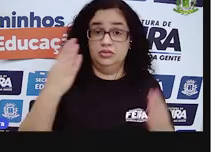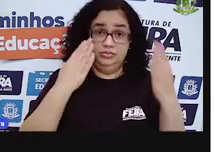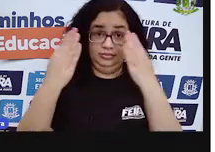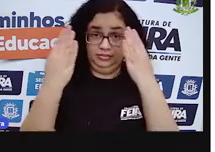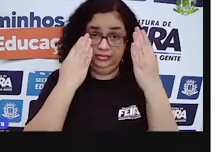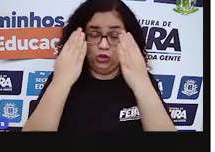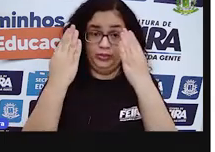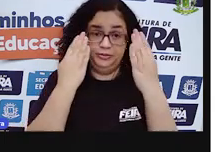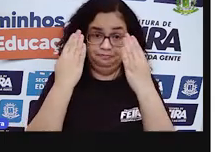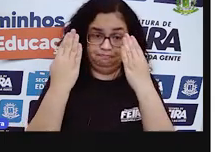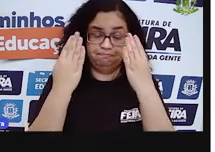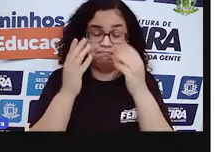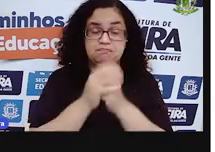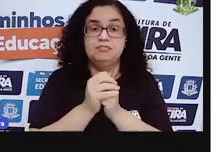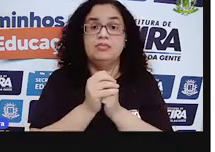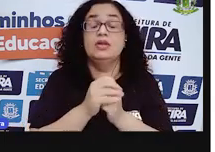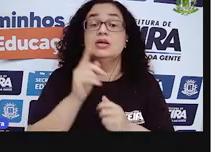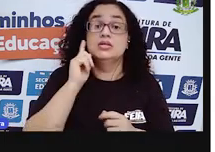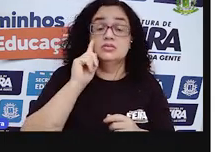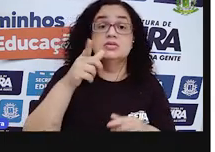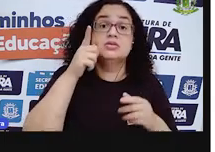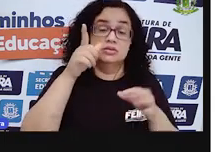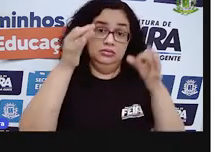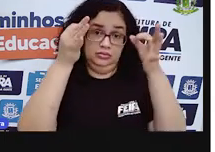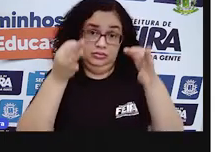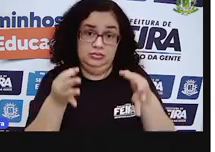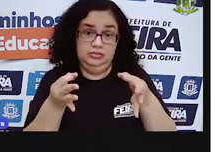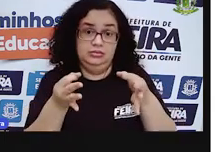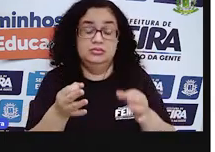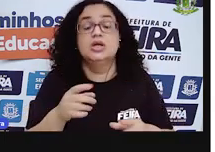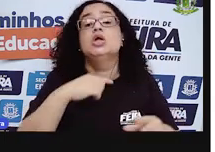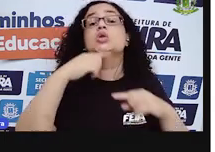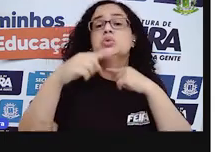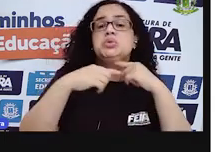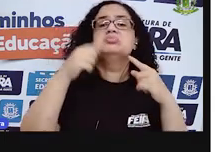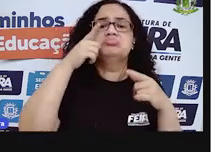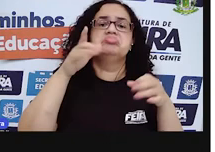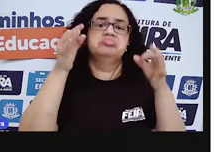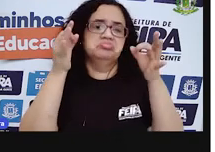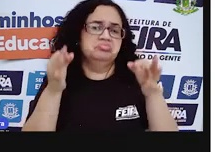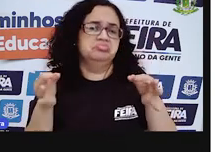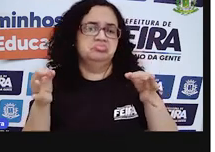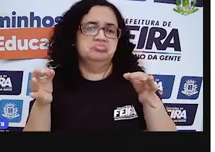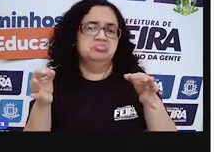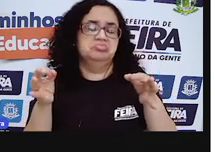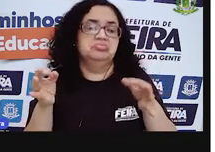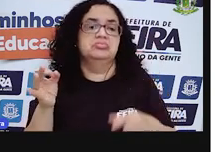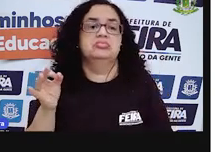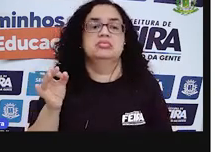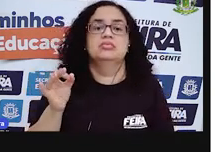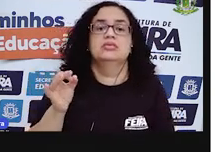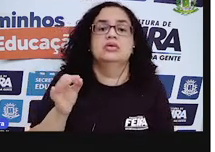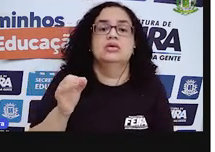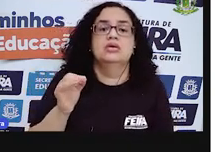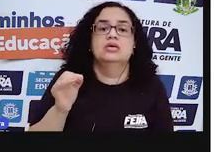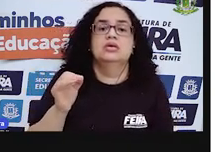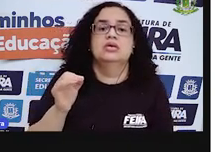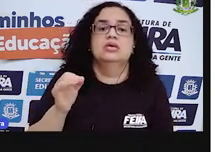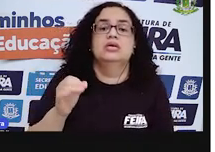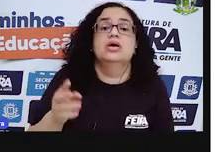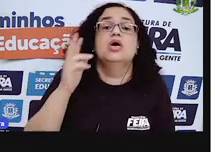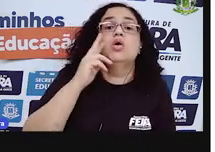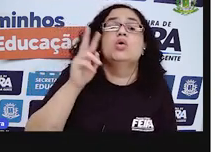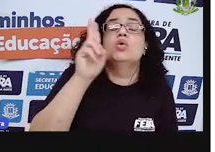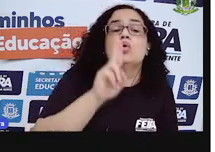vamos conferir né vamos ver se você acertou eu não tenho dúvida de que você acertou não tenho dúvida Tá bom